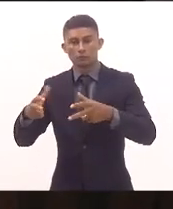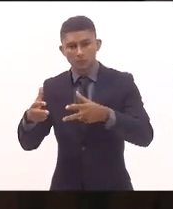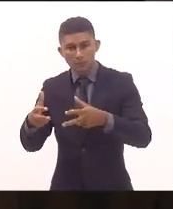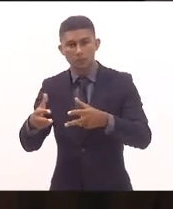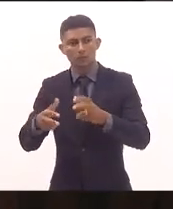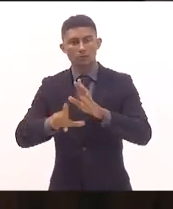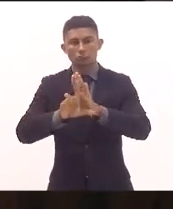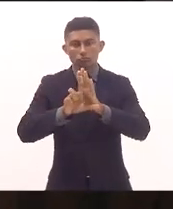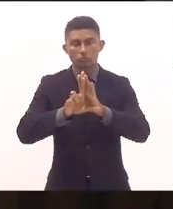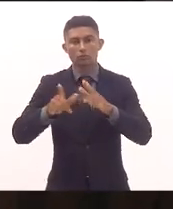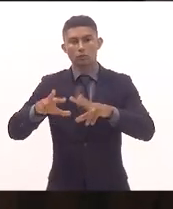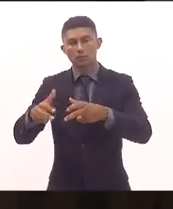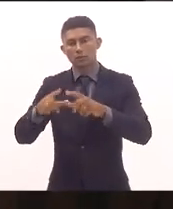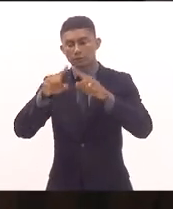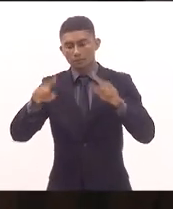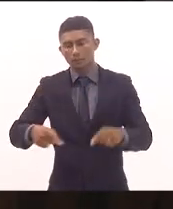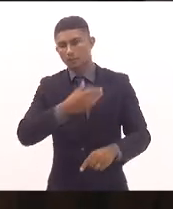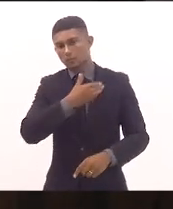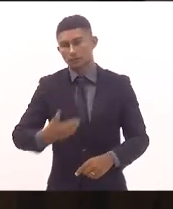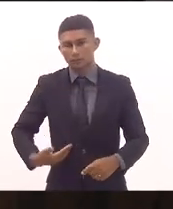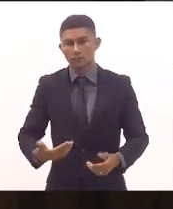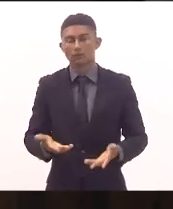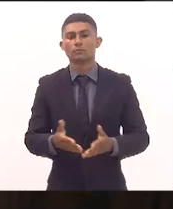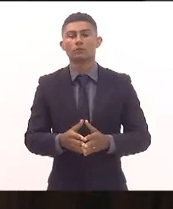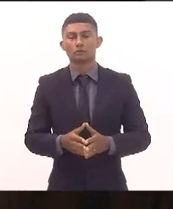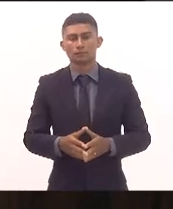Códigos, Servidores Públicos,